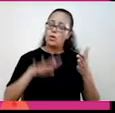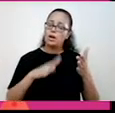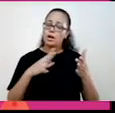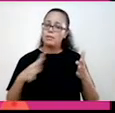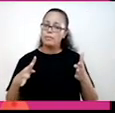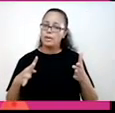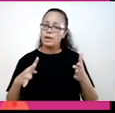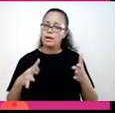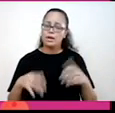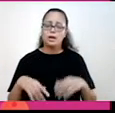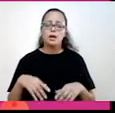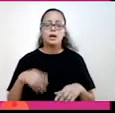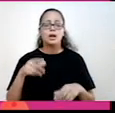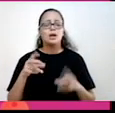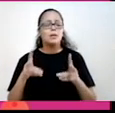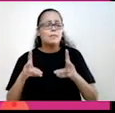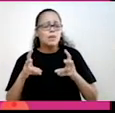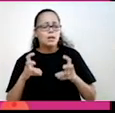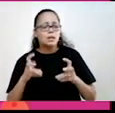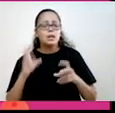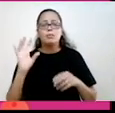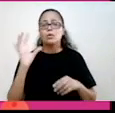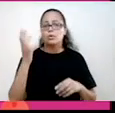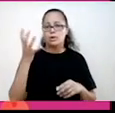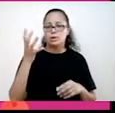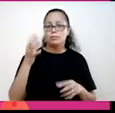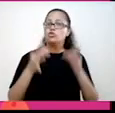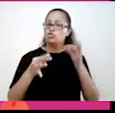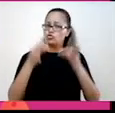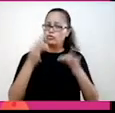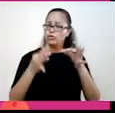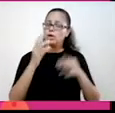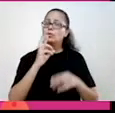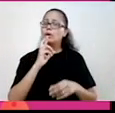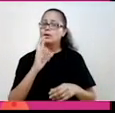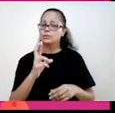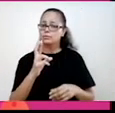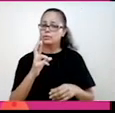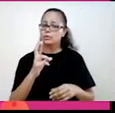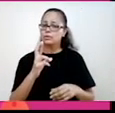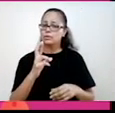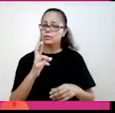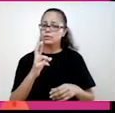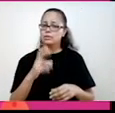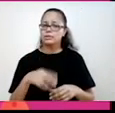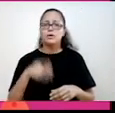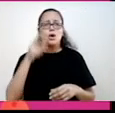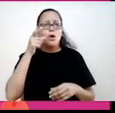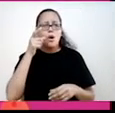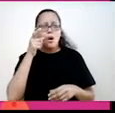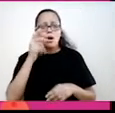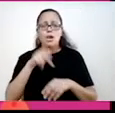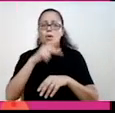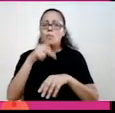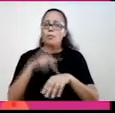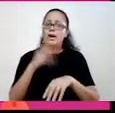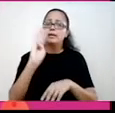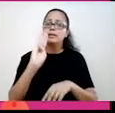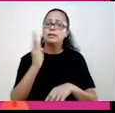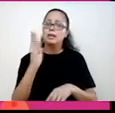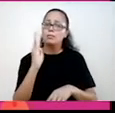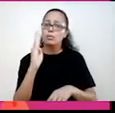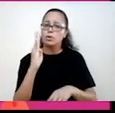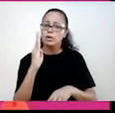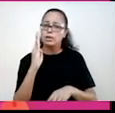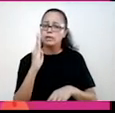identifique o clima predominante nessa cidade, justificando a sua resposta. Vocês podem ir lá no mapa, então, verificar onde está a Bolívia, né, e ver pela legenda